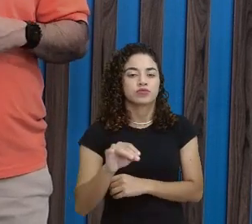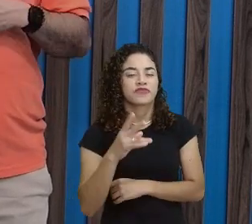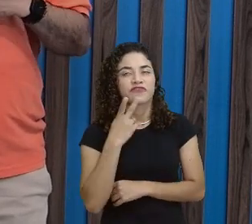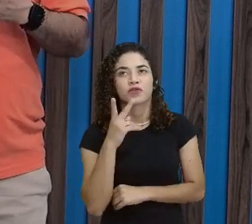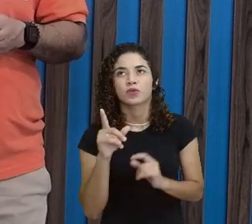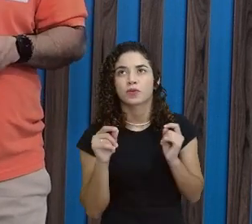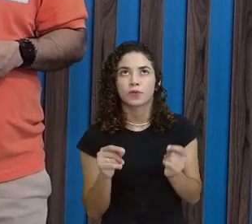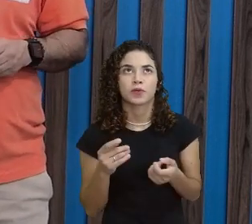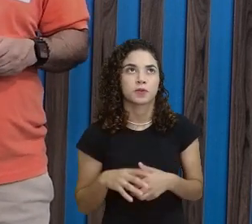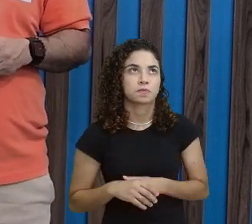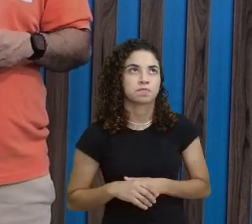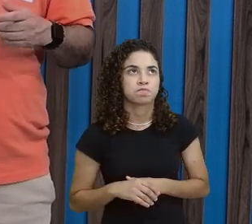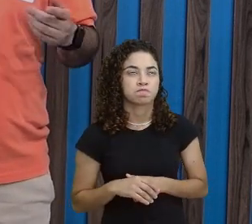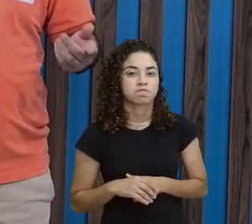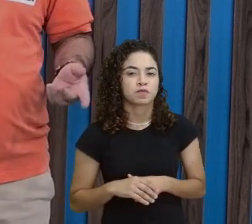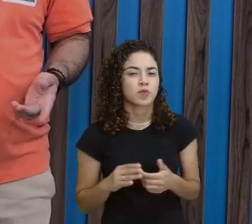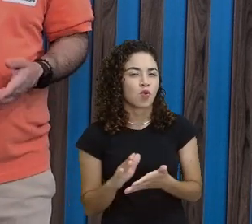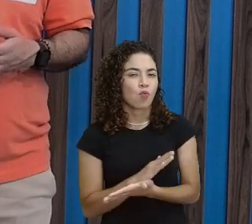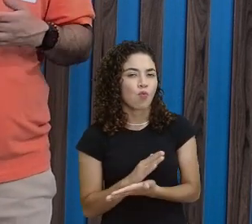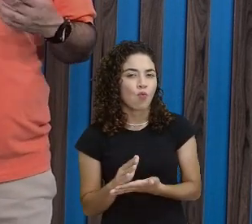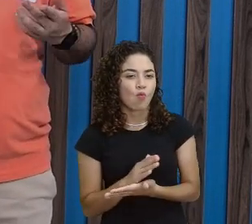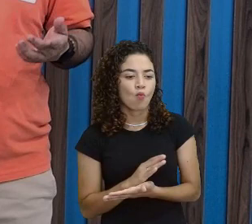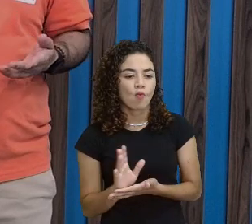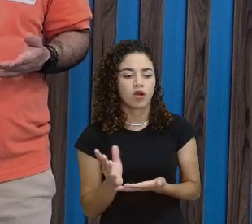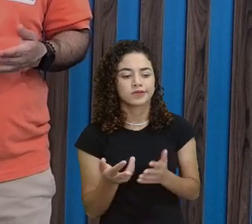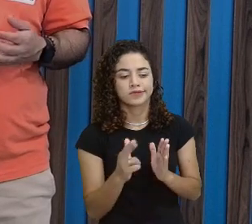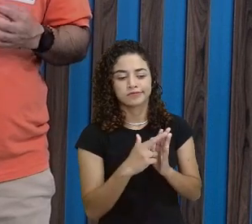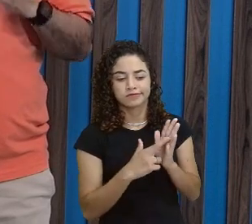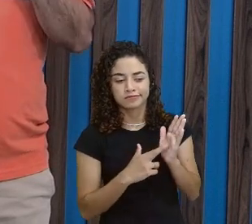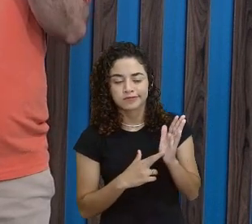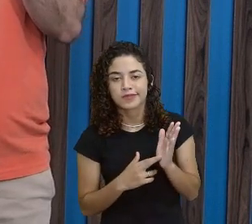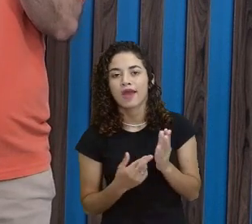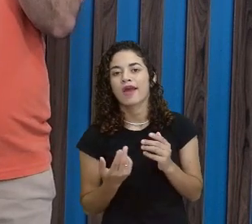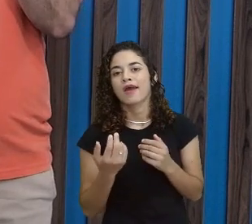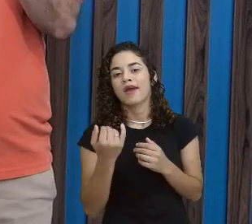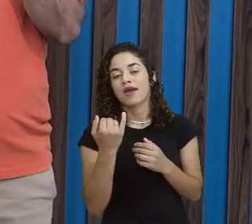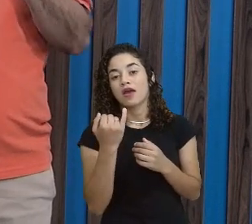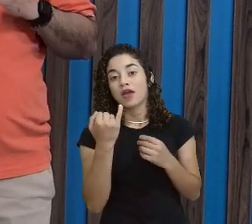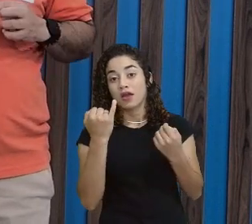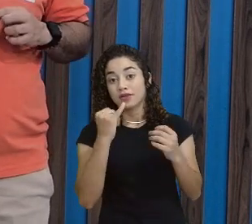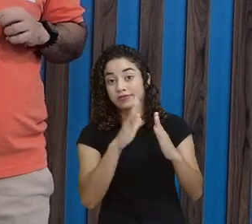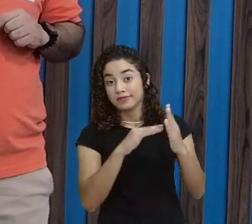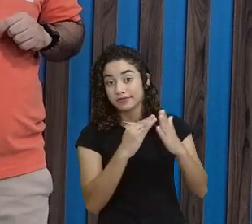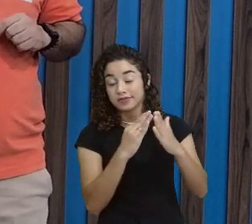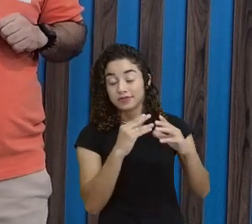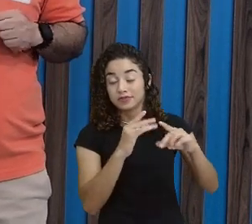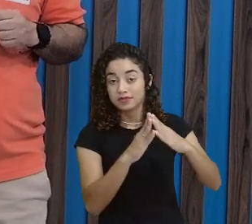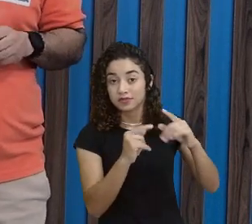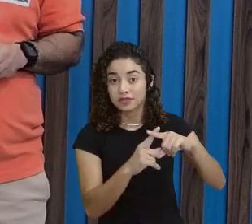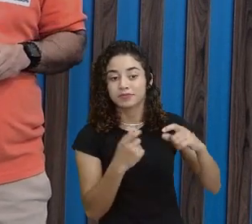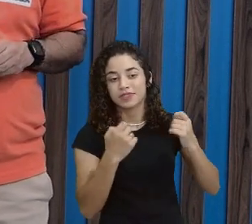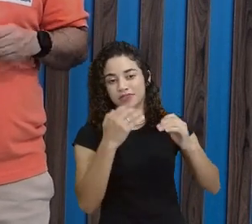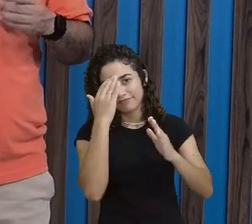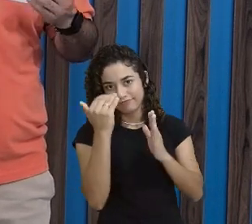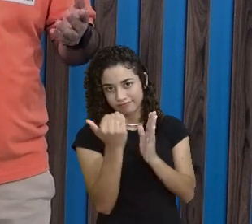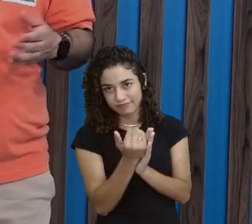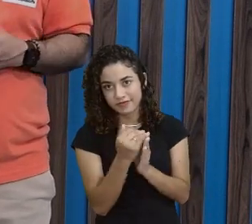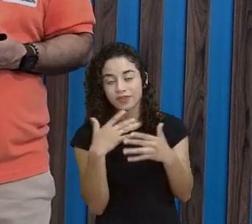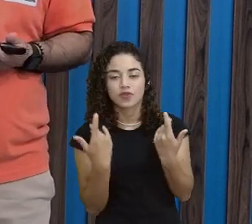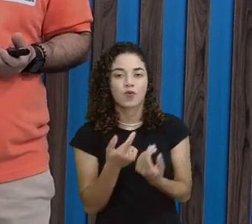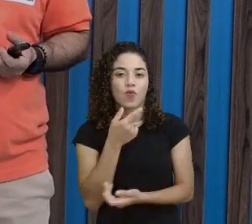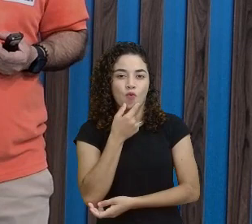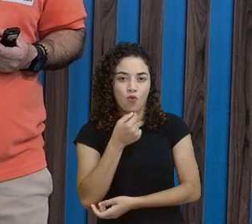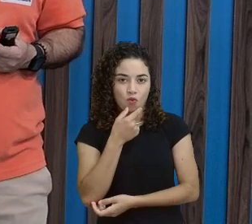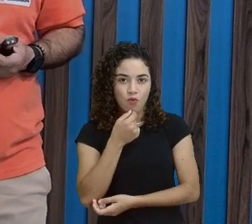delegar com relação a algumas medidas que a igreja deveria tomar, e ele termina sendo ali um dos signatários, um dos bispos